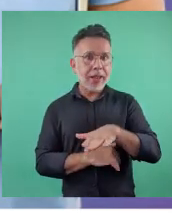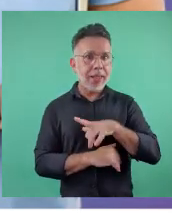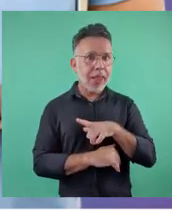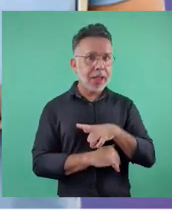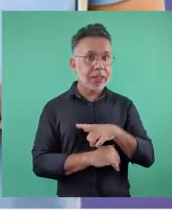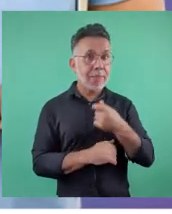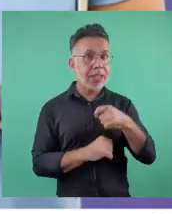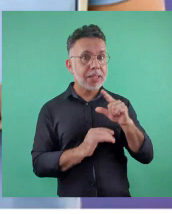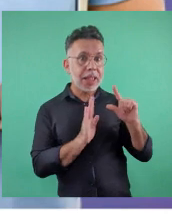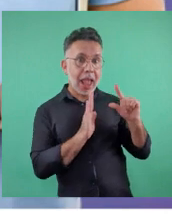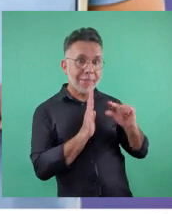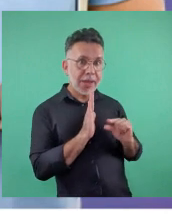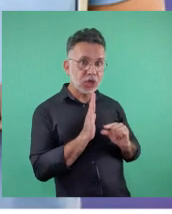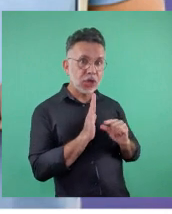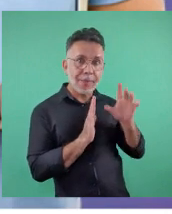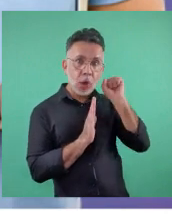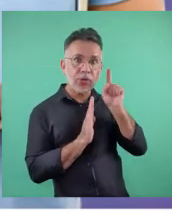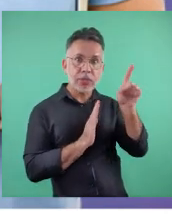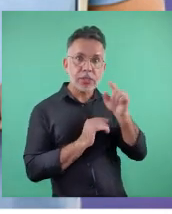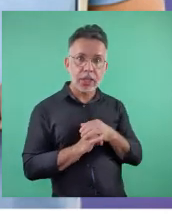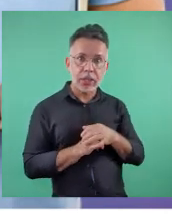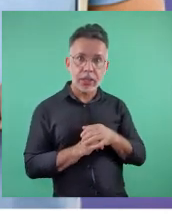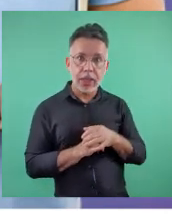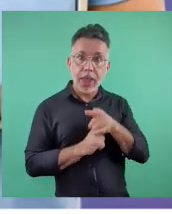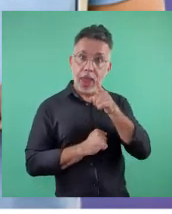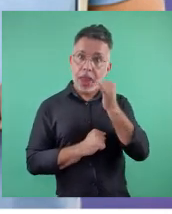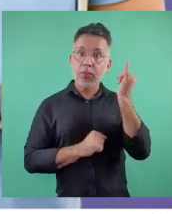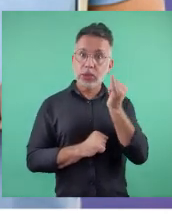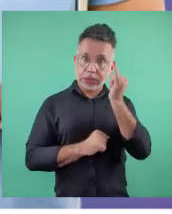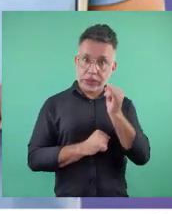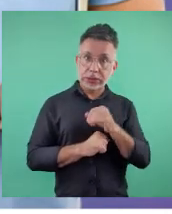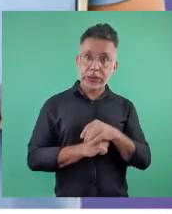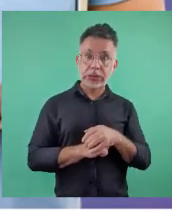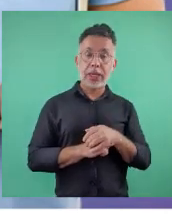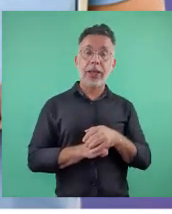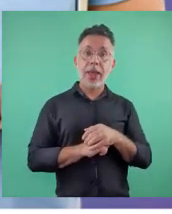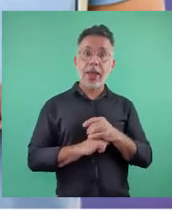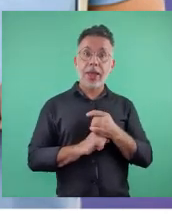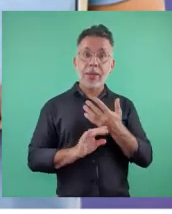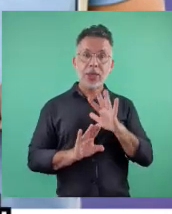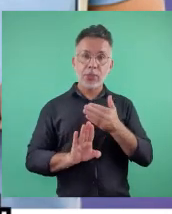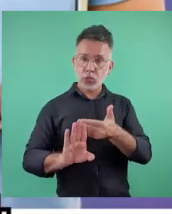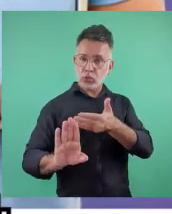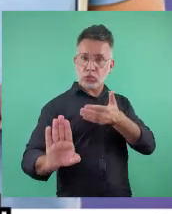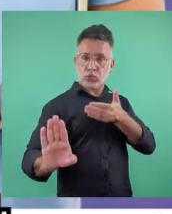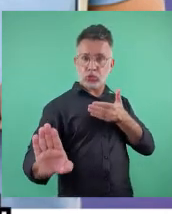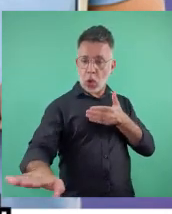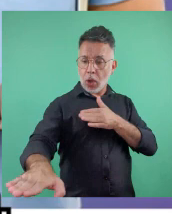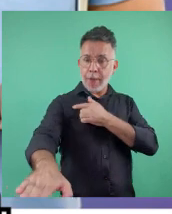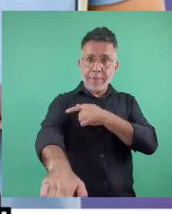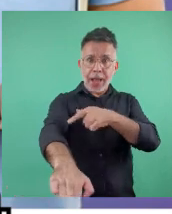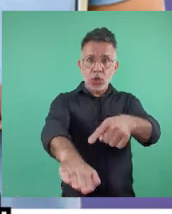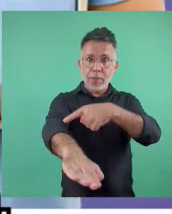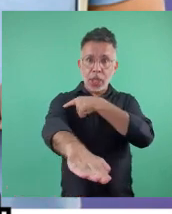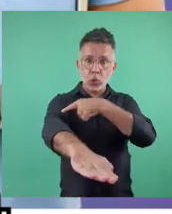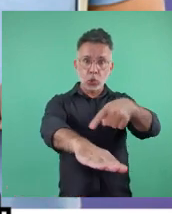intensidade normal, natural, e vê se a pessoa tem que abaixar o volume para te ouvir. É importante que a um braço de